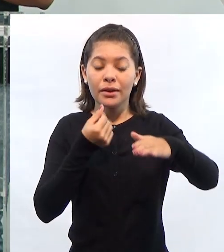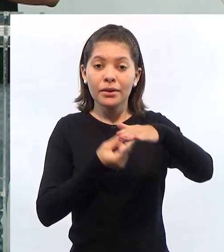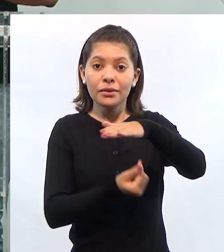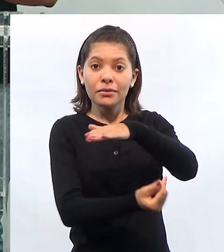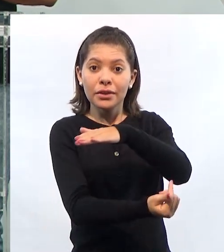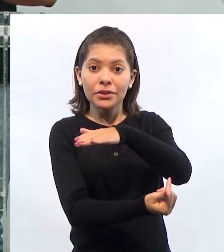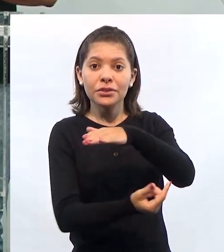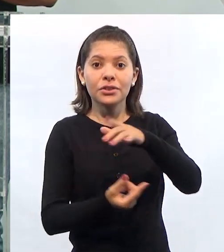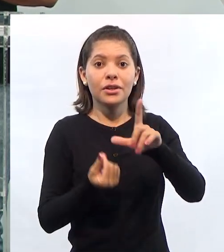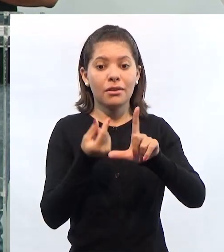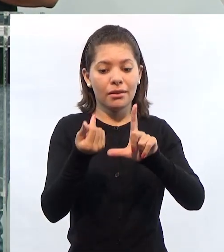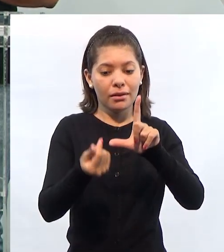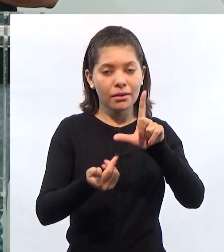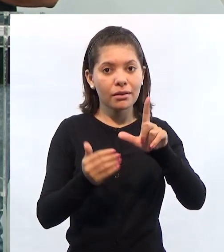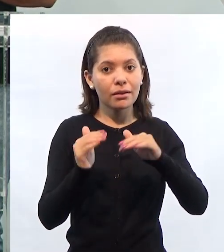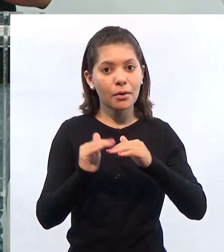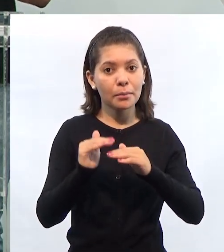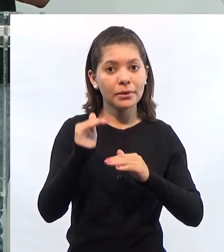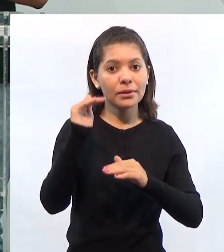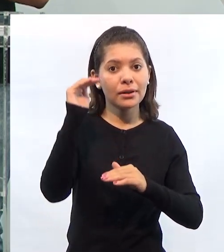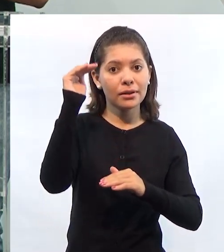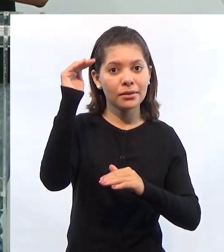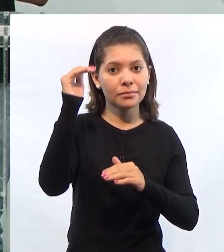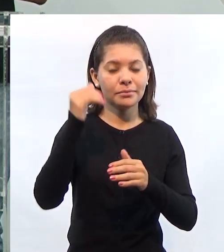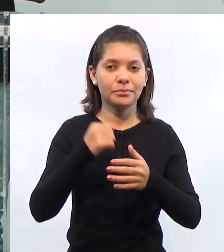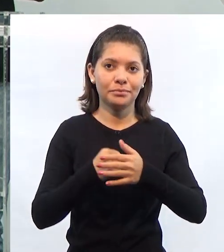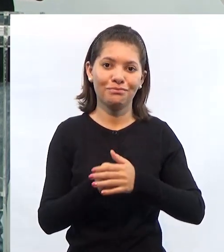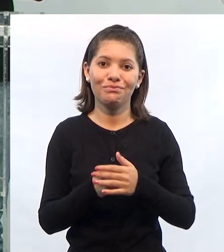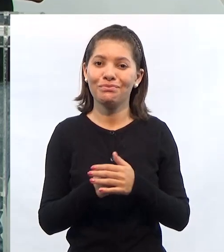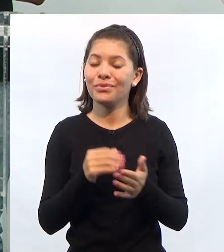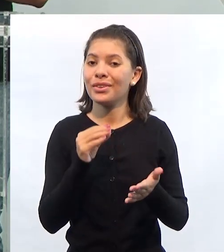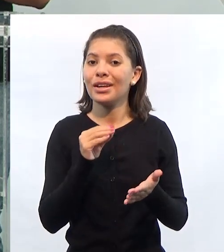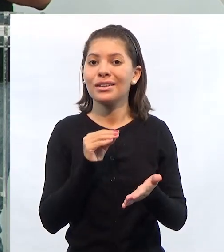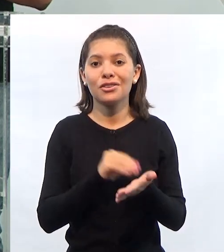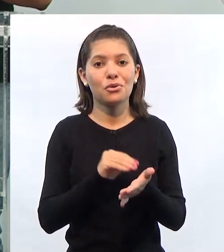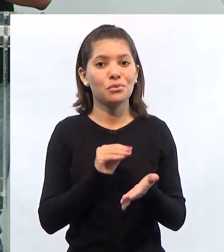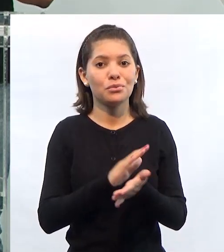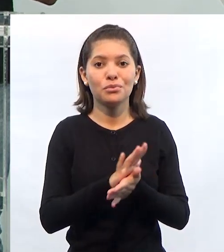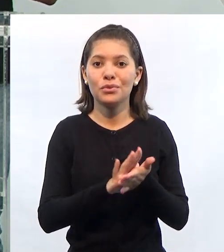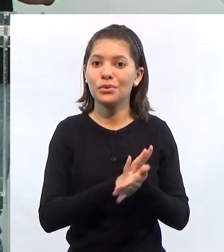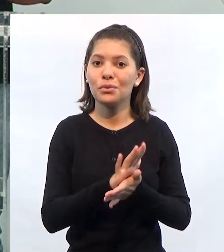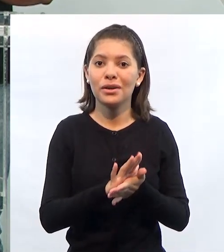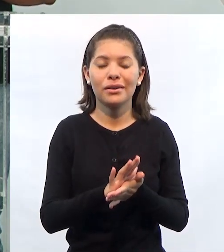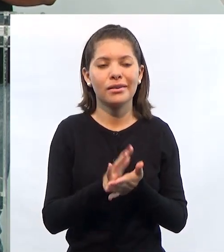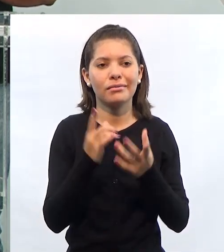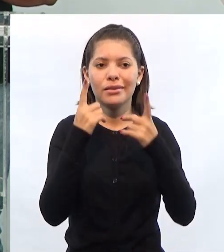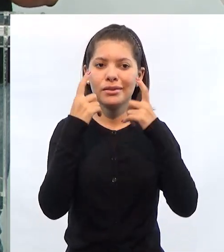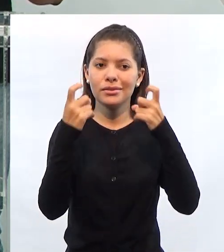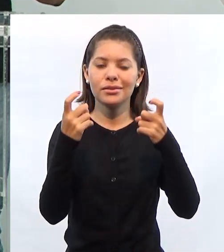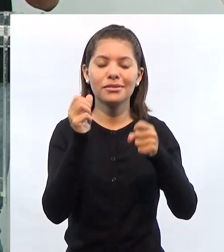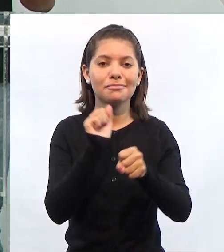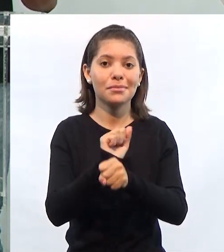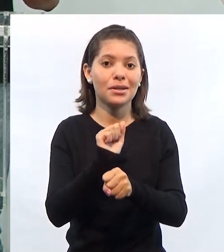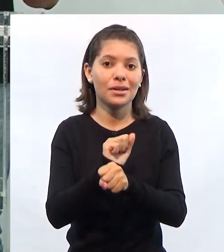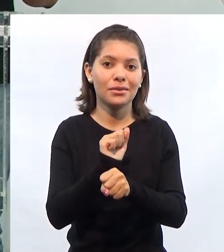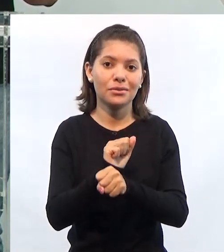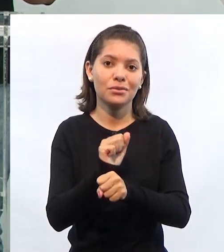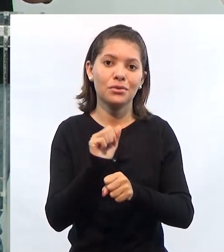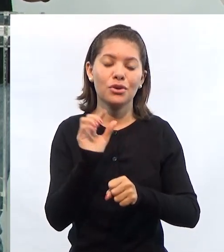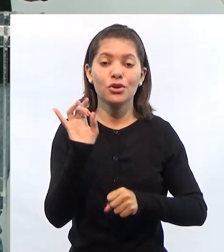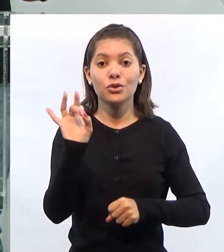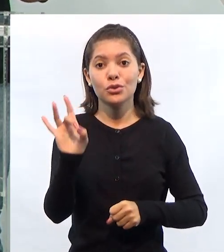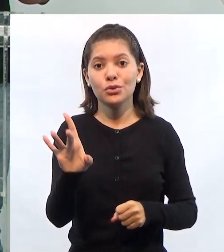investimento, ter lucro com isso. Então, nunca é interessante para a empresa deixar um estoque parado. Salvo, é claro,